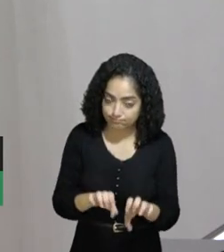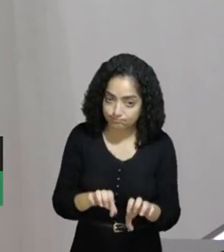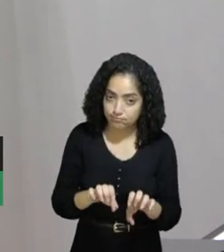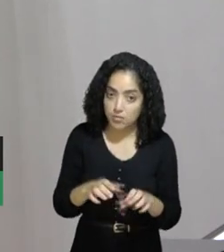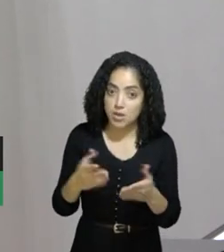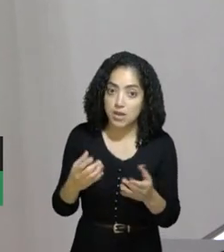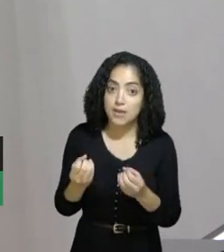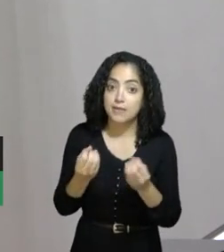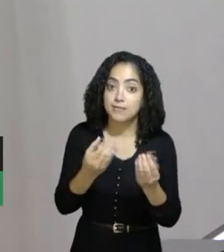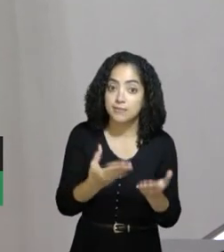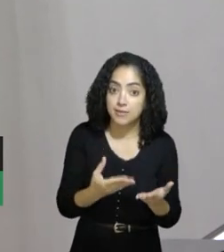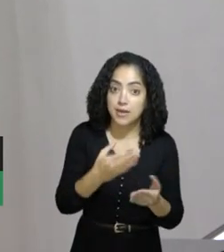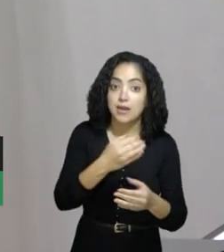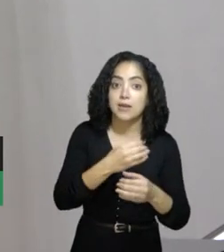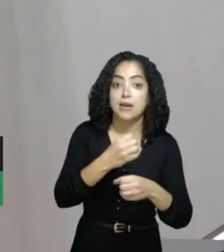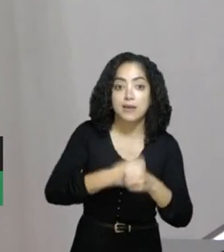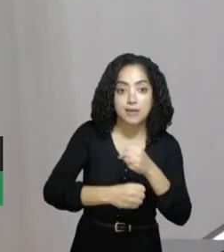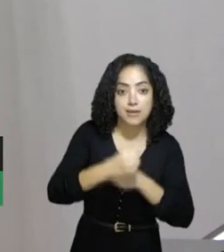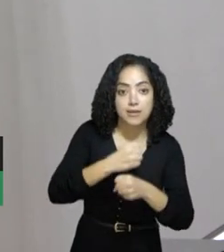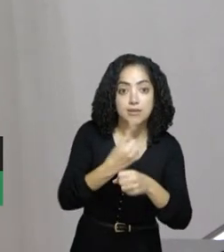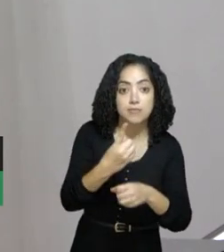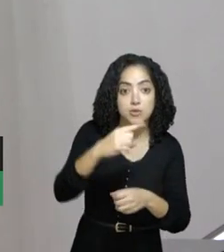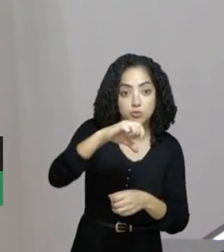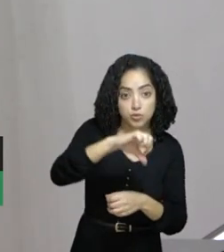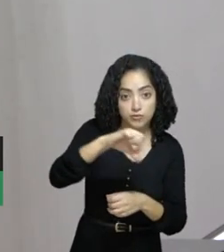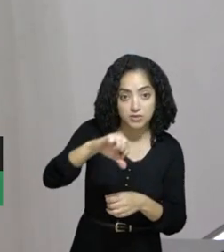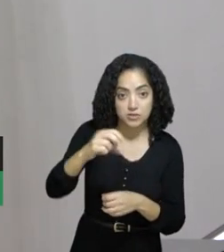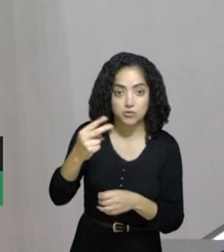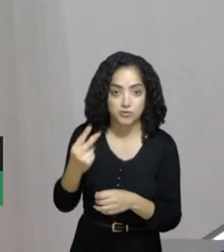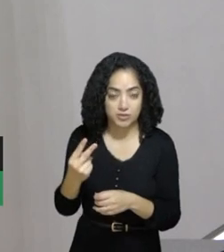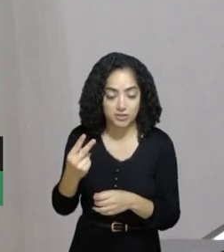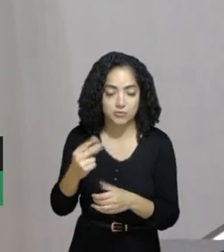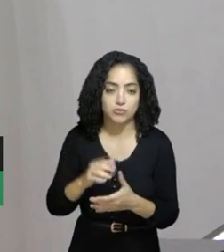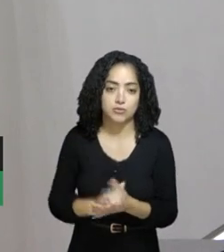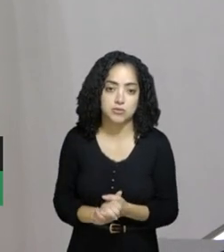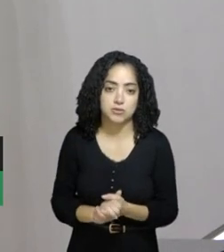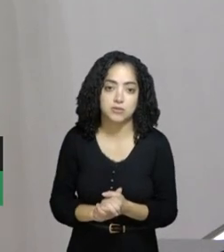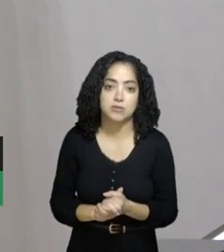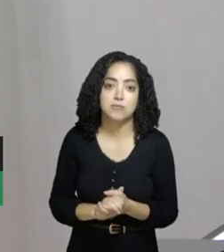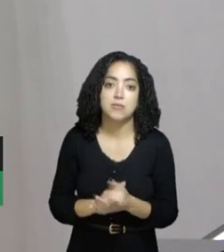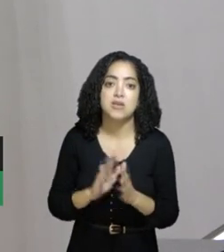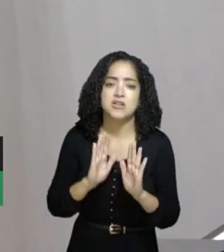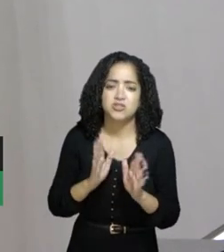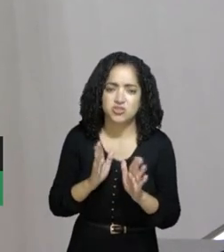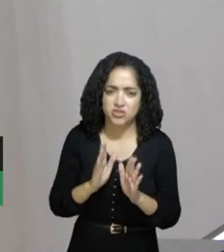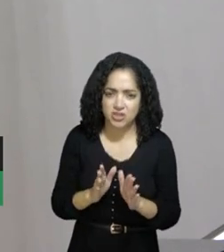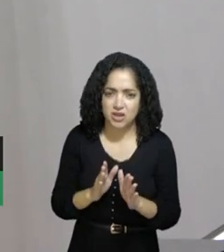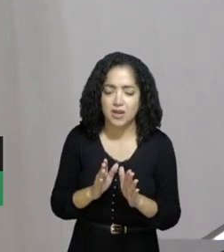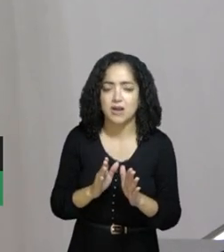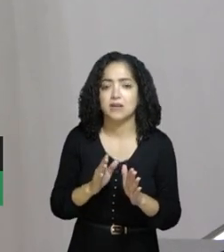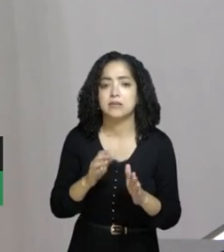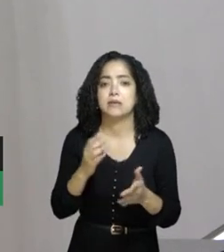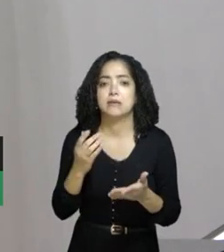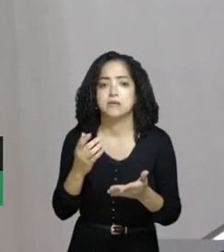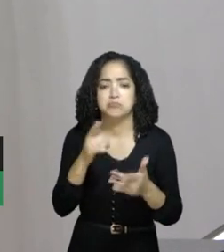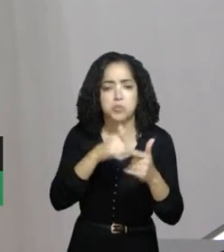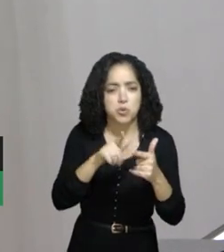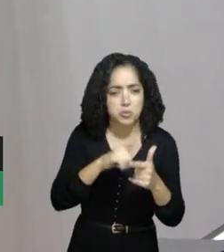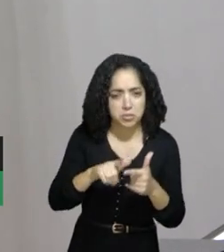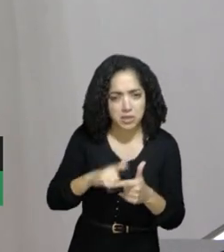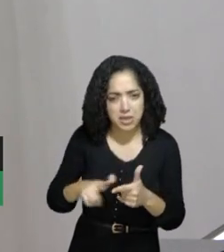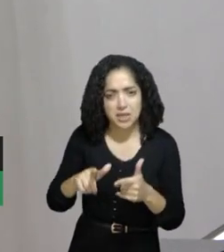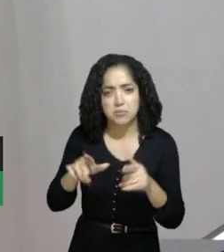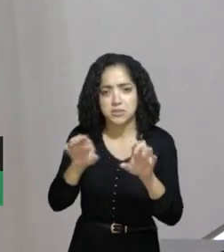em 1992, que já passou por diversas ocorrências de depredação e está